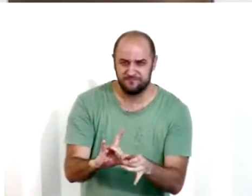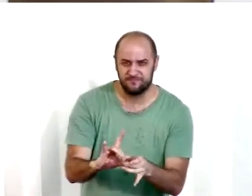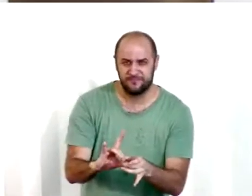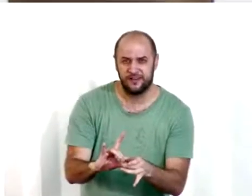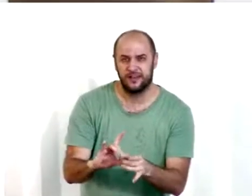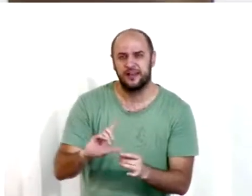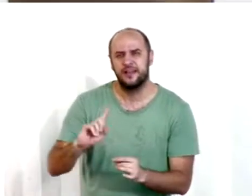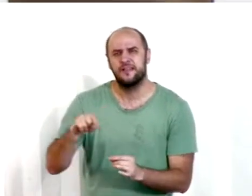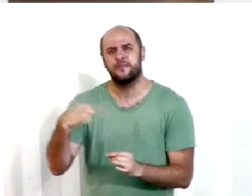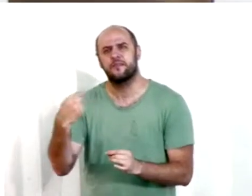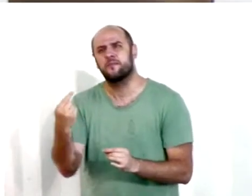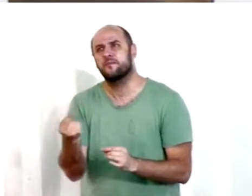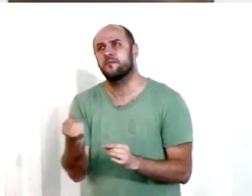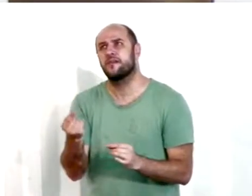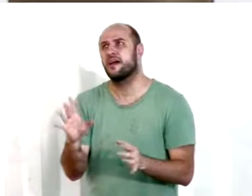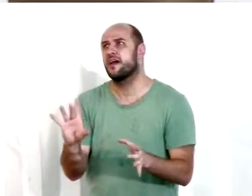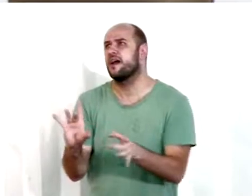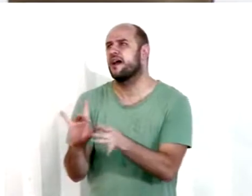que há de